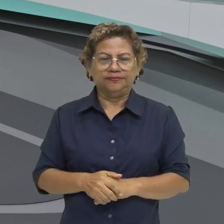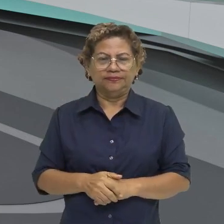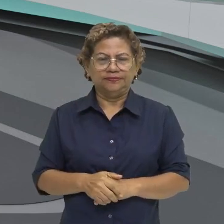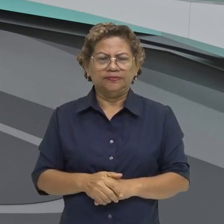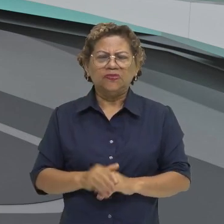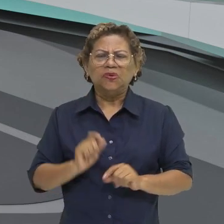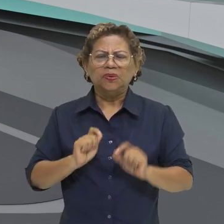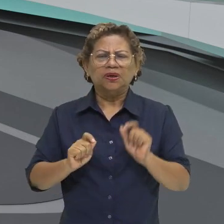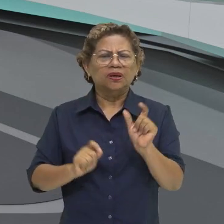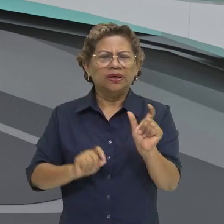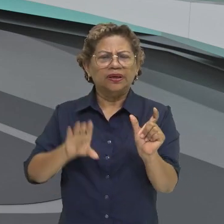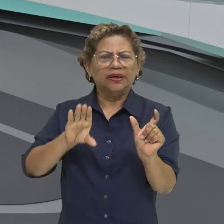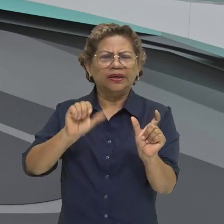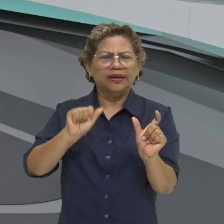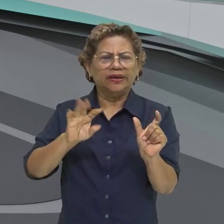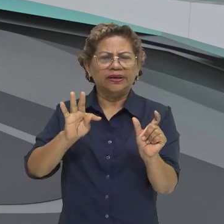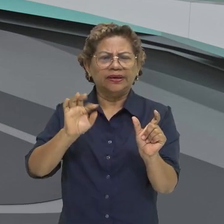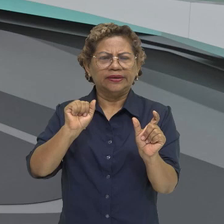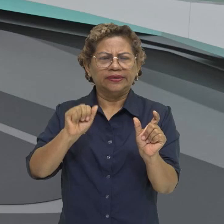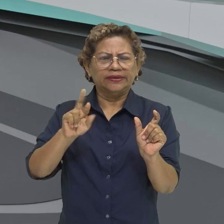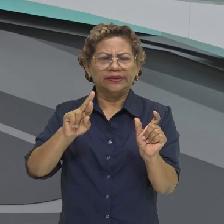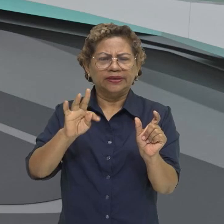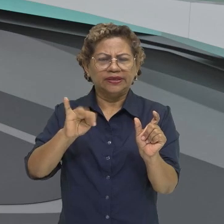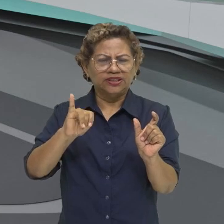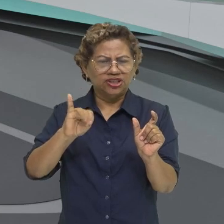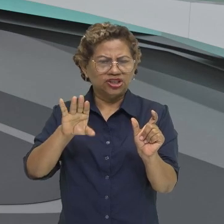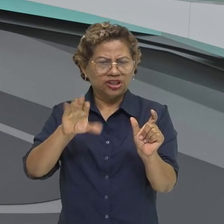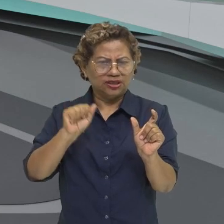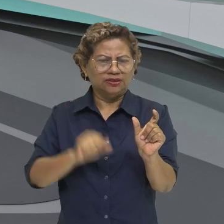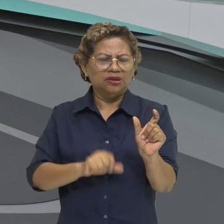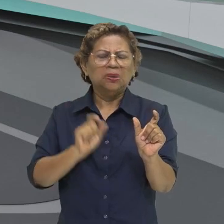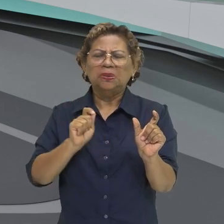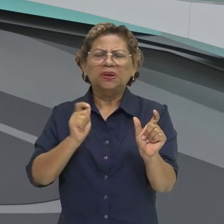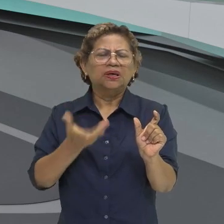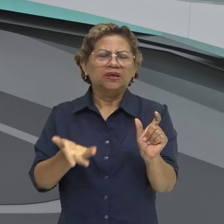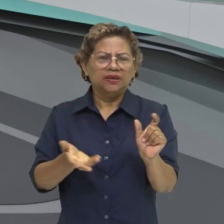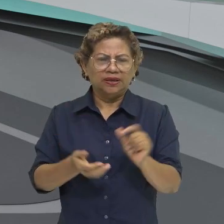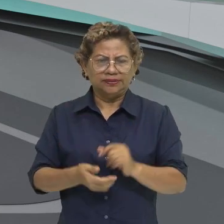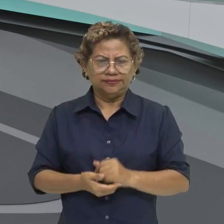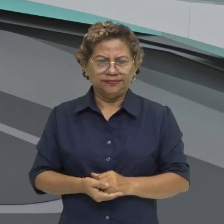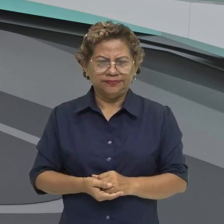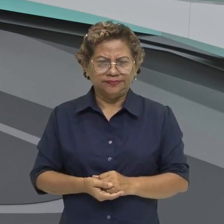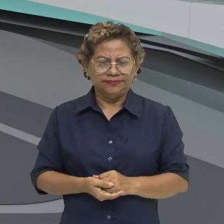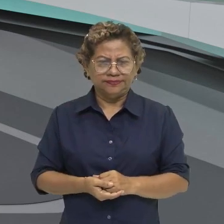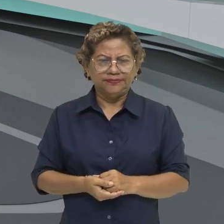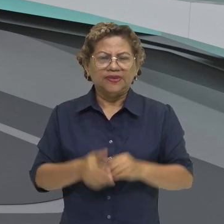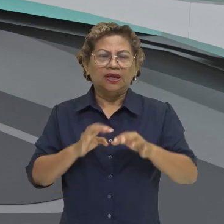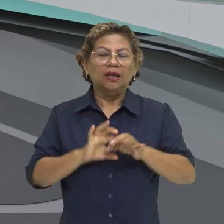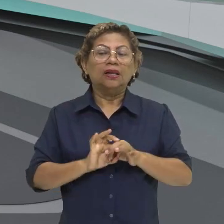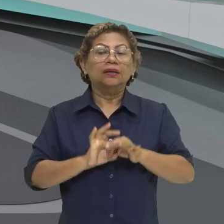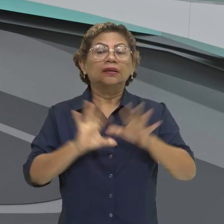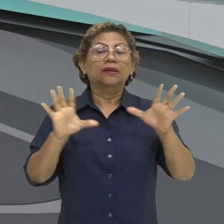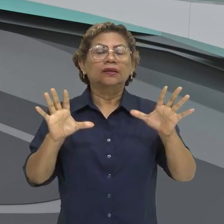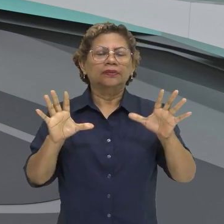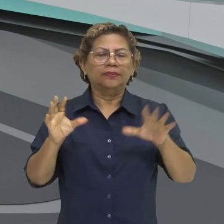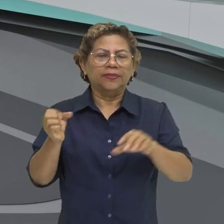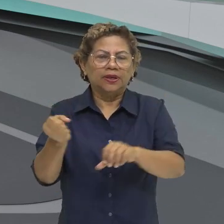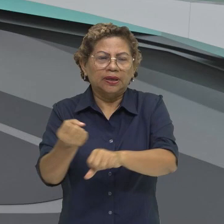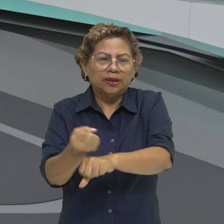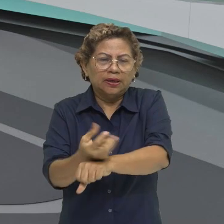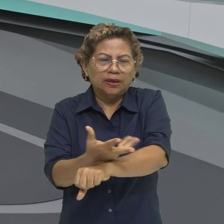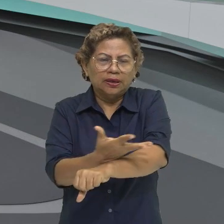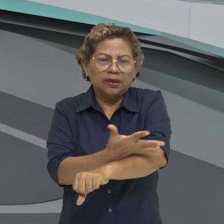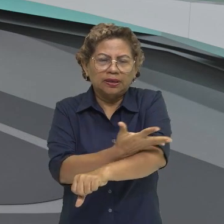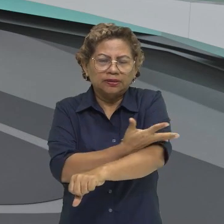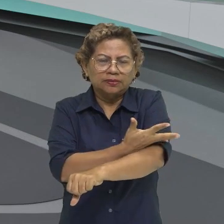que é a função catártica? Eu vou explicar um pouco mais, mas aqui eu já vou introduzindo para você. A função catártica,